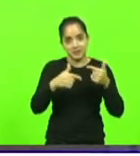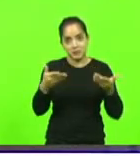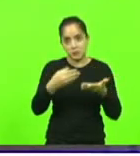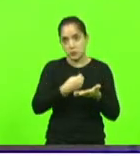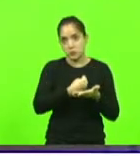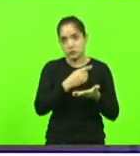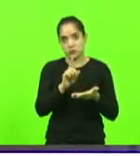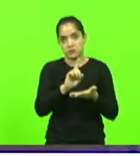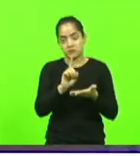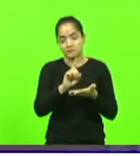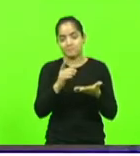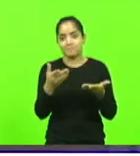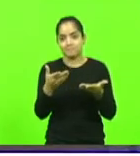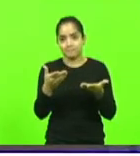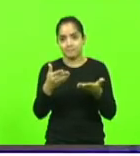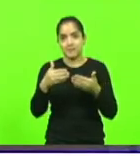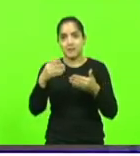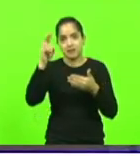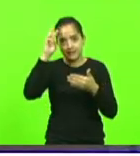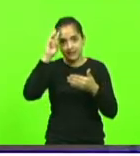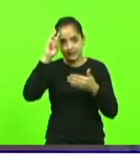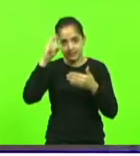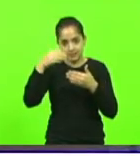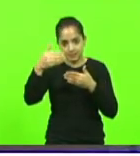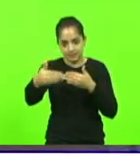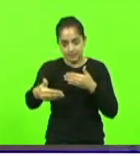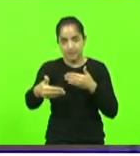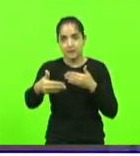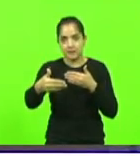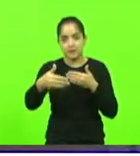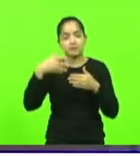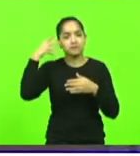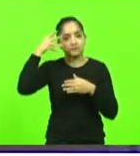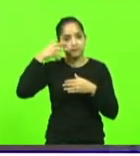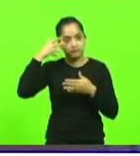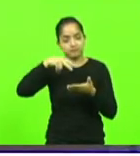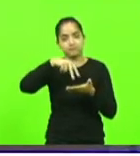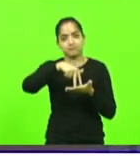também, mas eu gostaria de, na terça-feira, fazer esse discurso inicial.